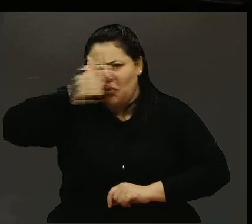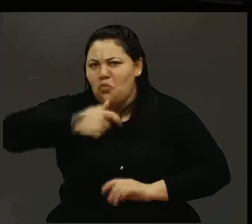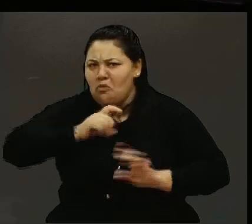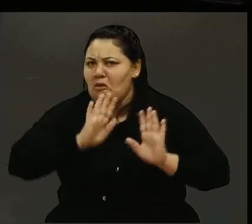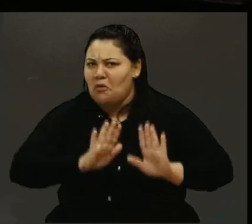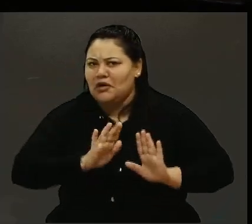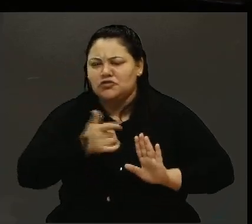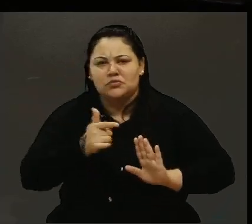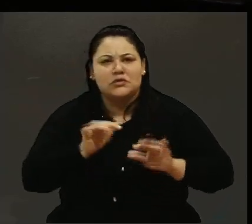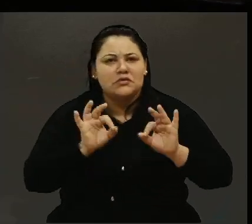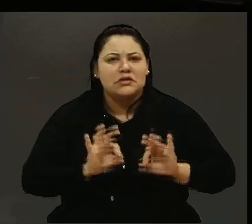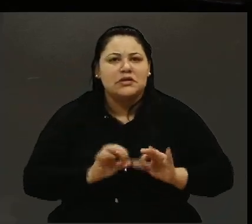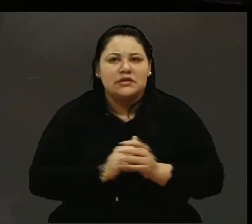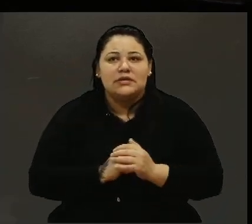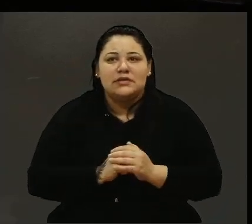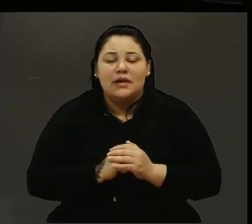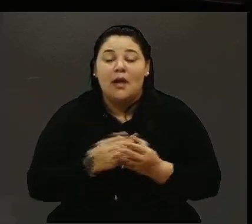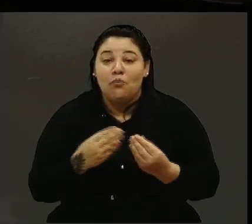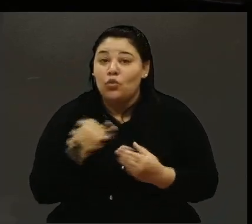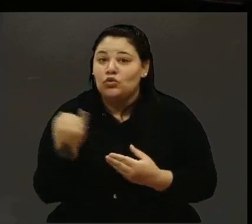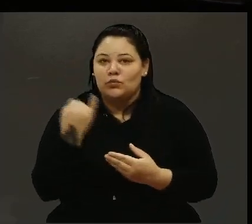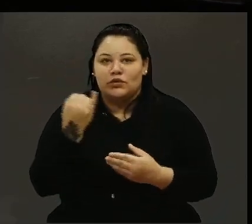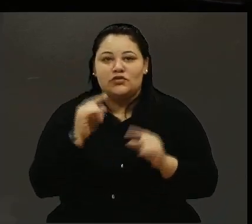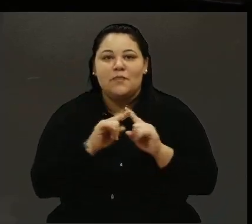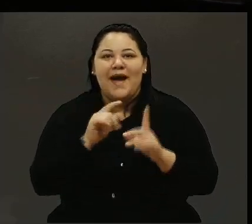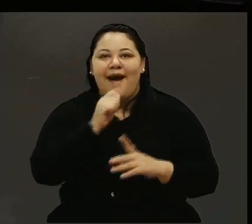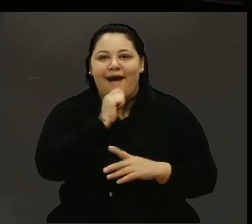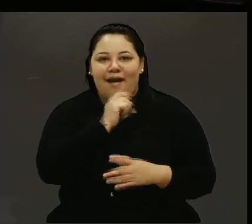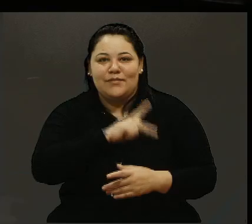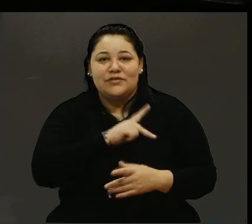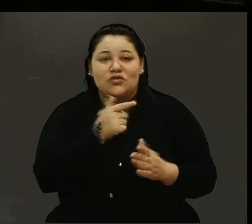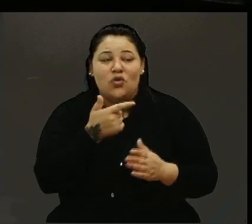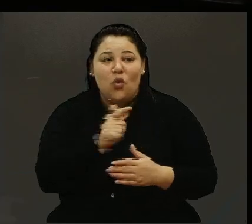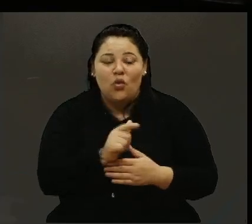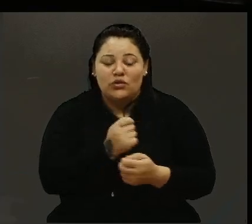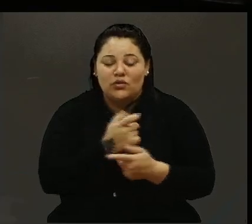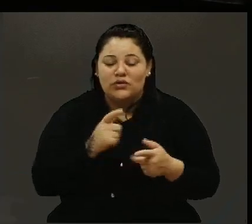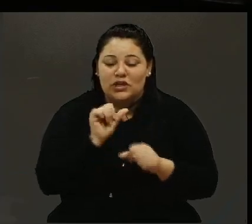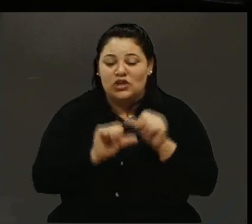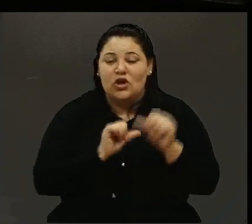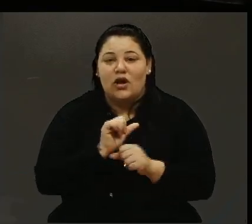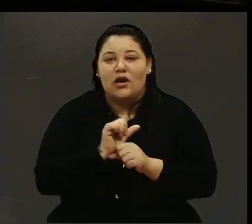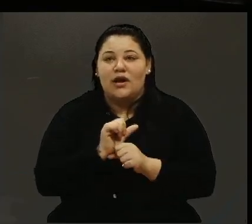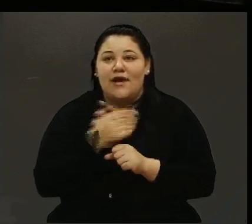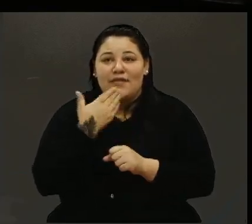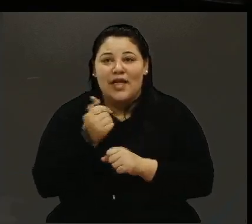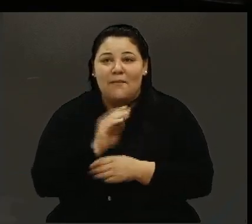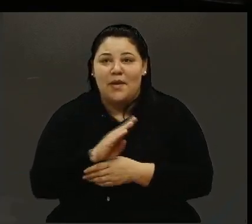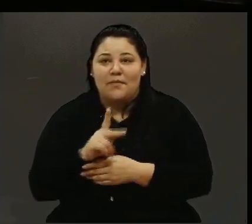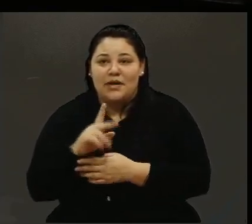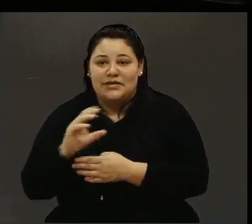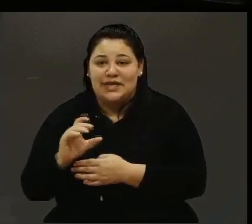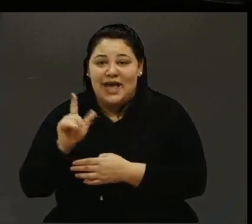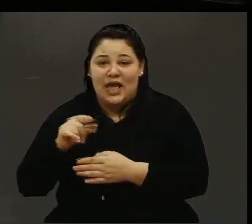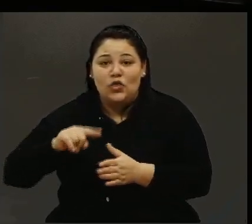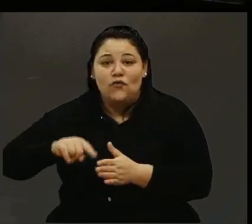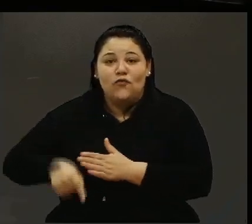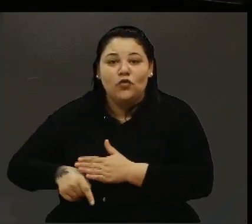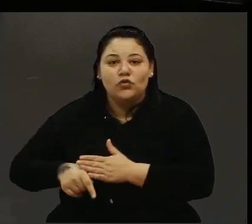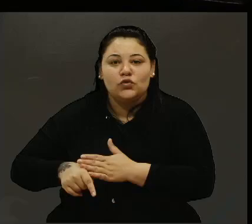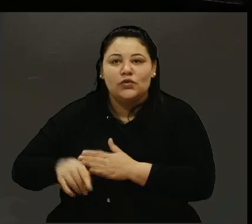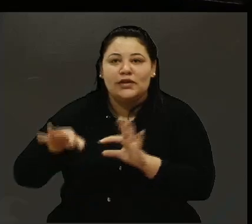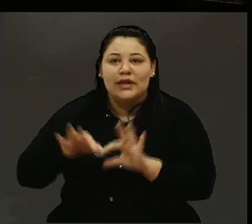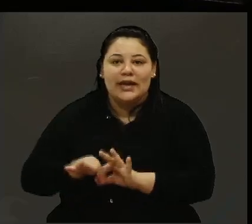muito importante. Mas ainda, presidente, outra situação que amplia o BPC é a questão do fim da integralidade da pensão